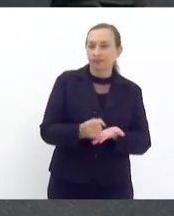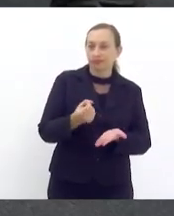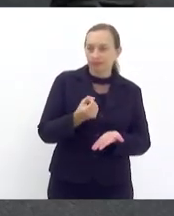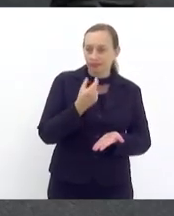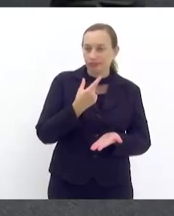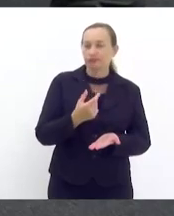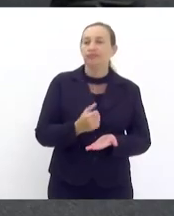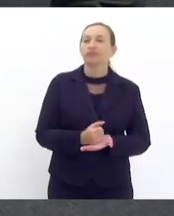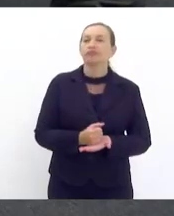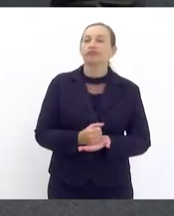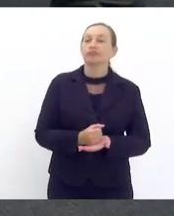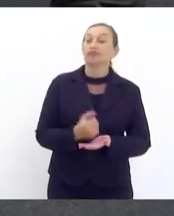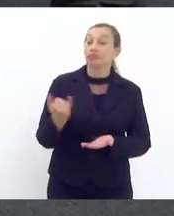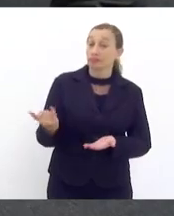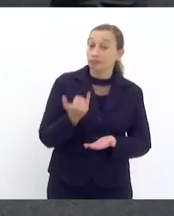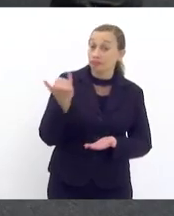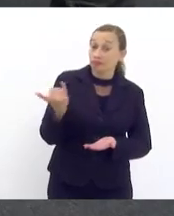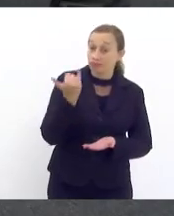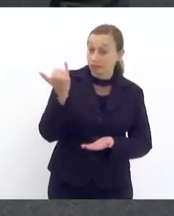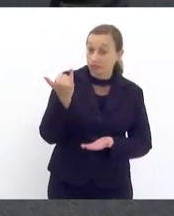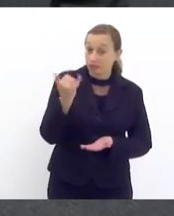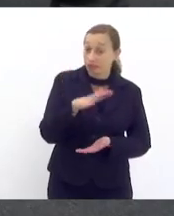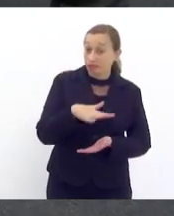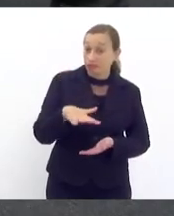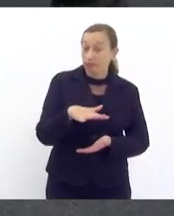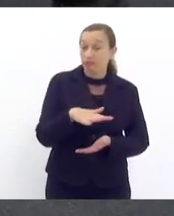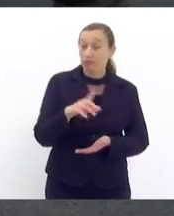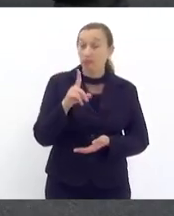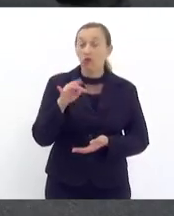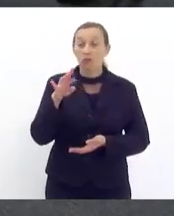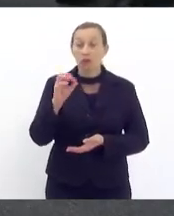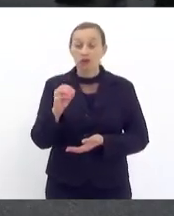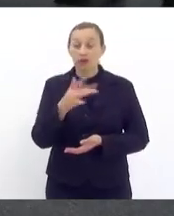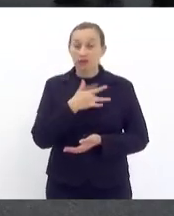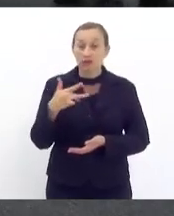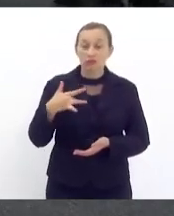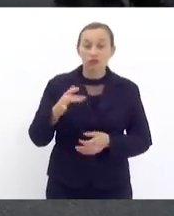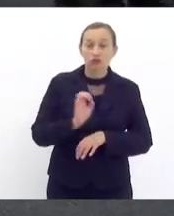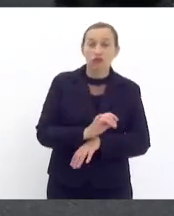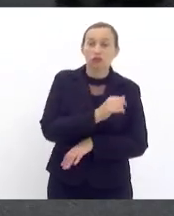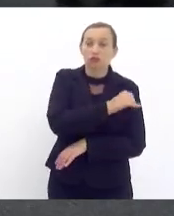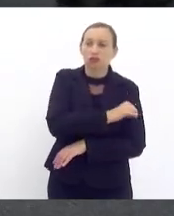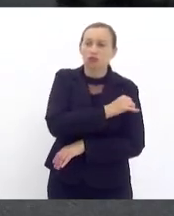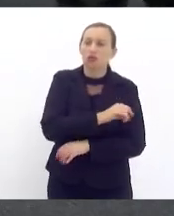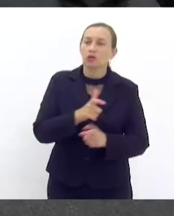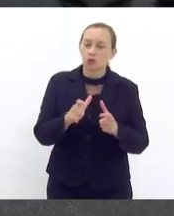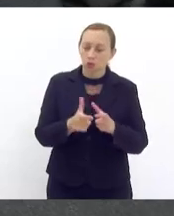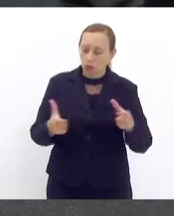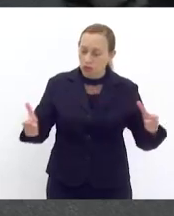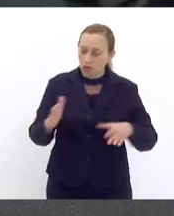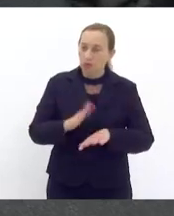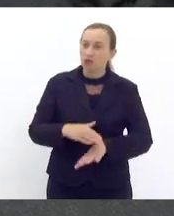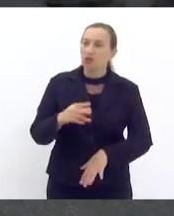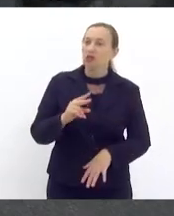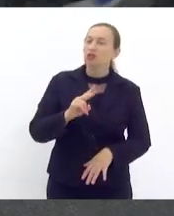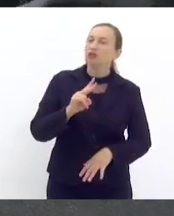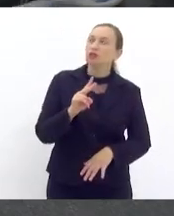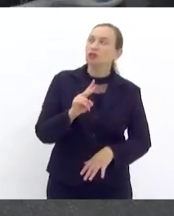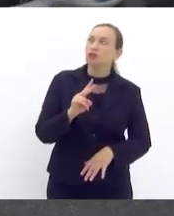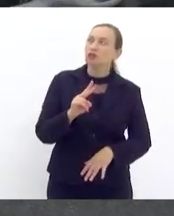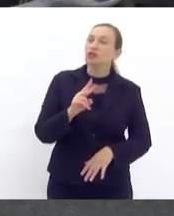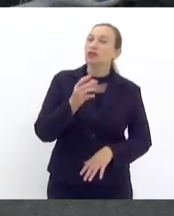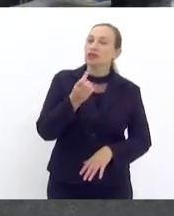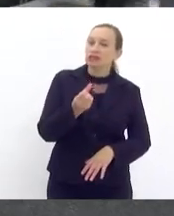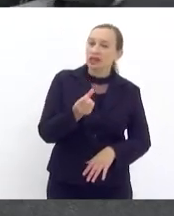farmacêutico daí a importância do complexo industrial da saúde no estado do Rio de Janeiro cresceu mais de 2.000